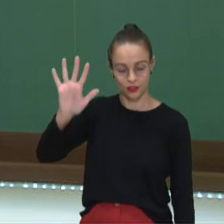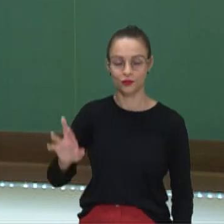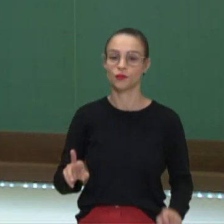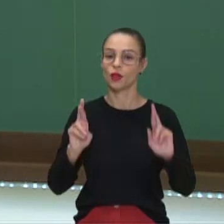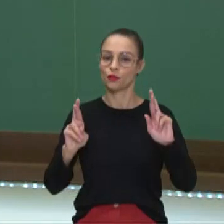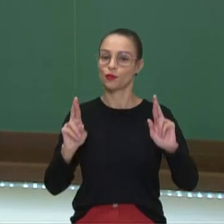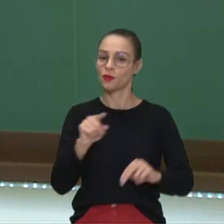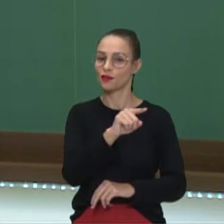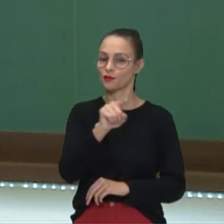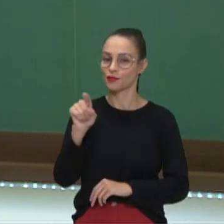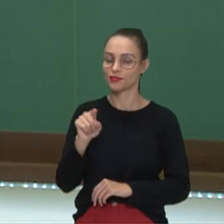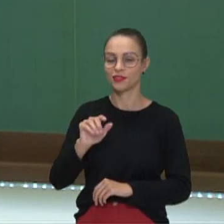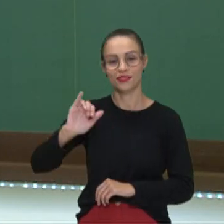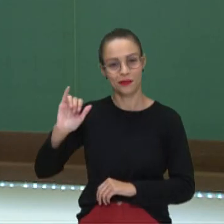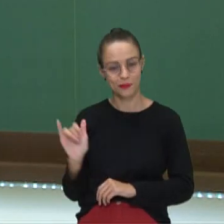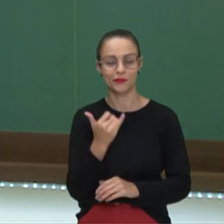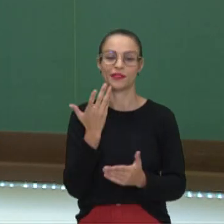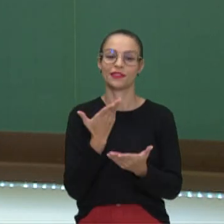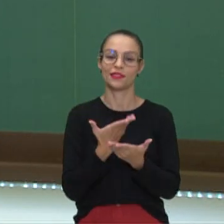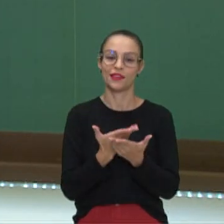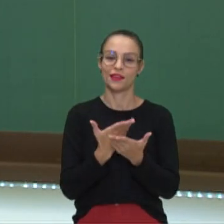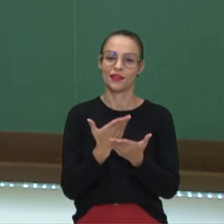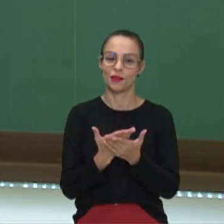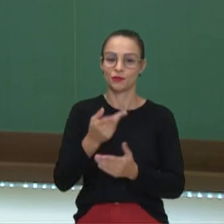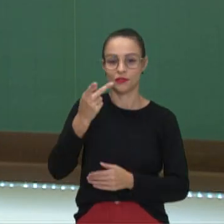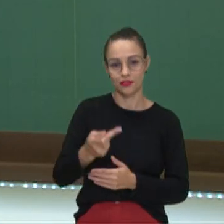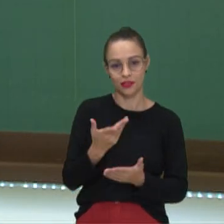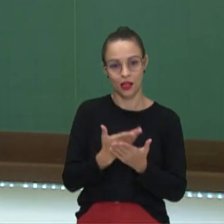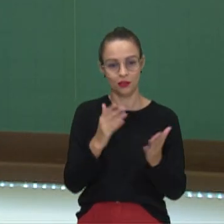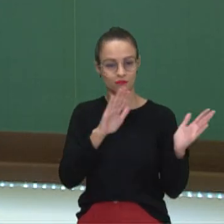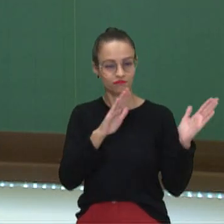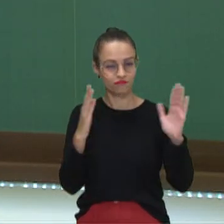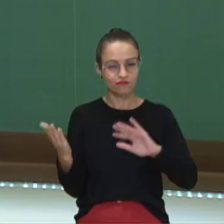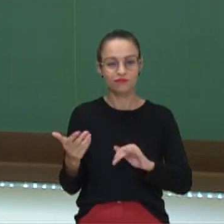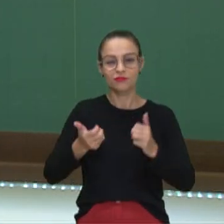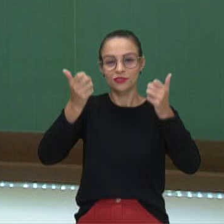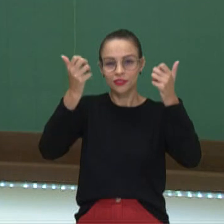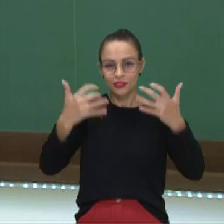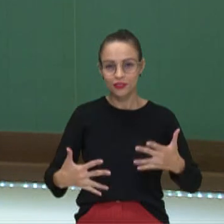tenham aproveitado a nossa aula, né, nesse vídeo nós falamos sobre